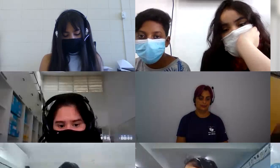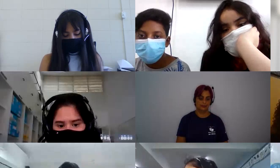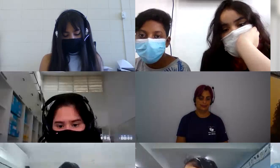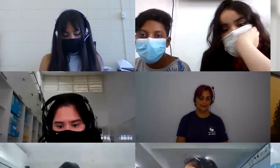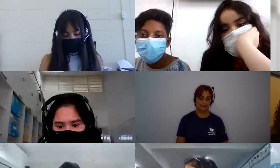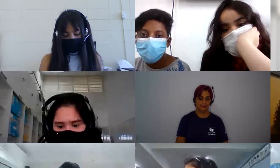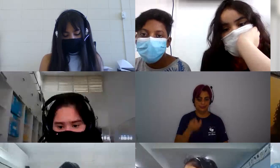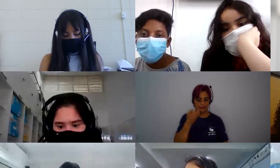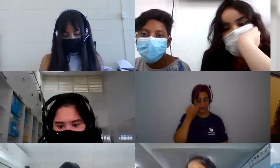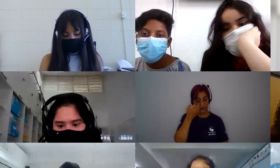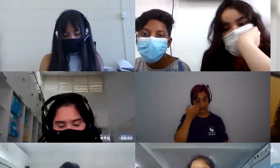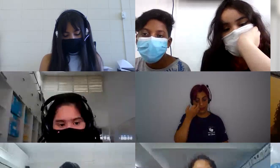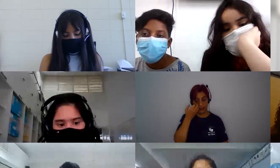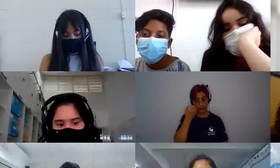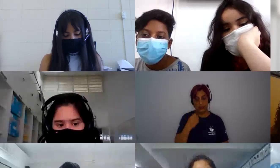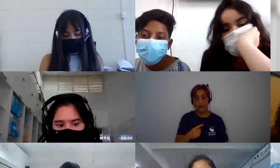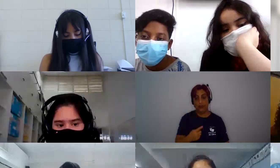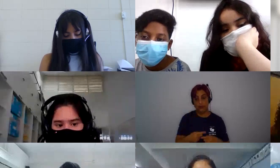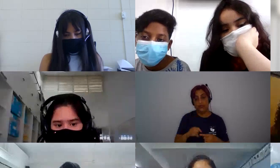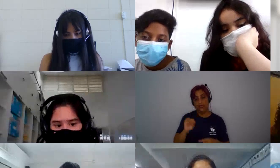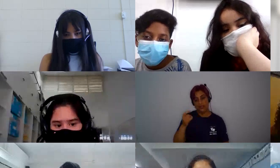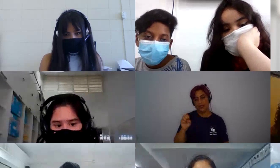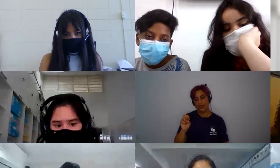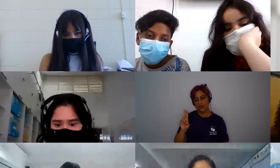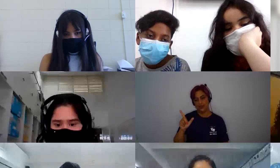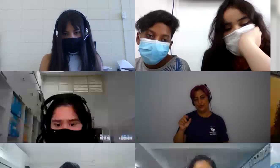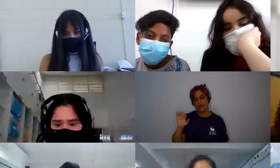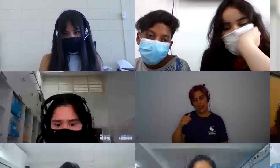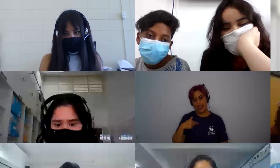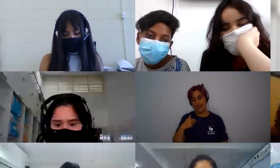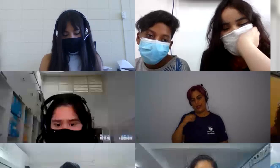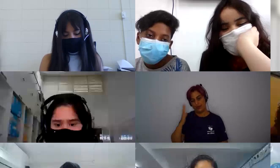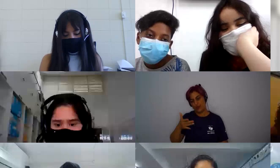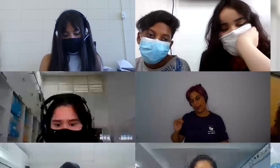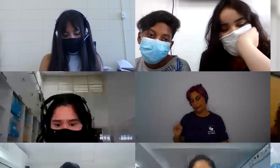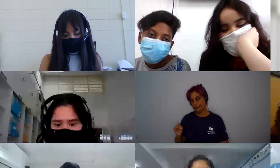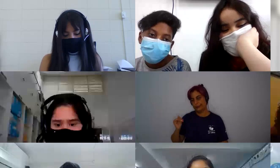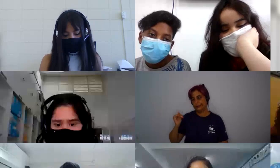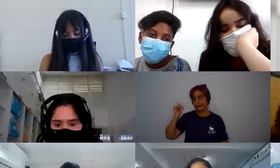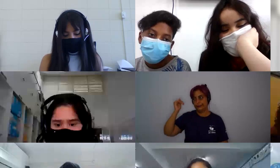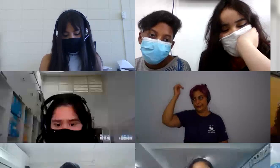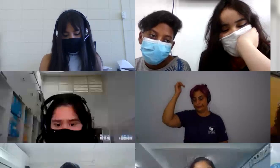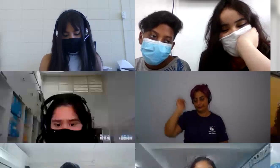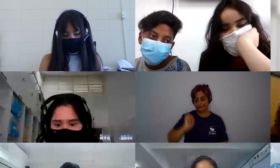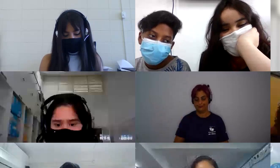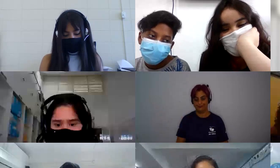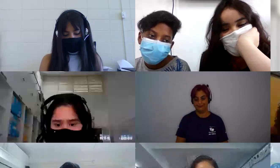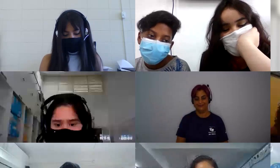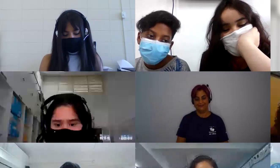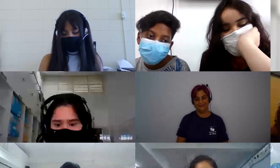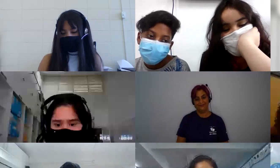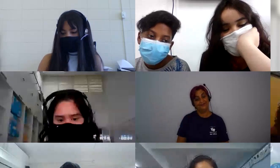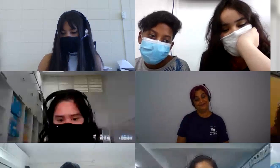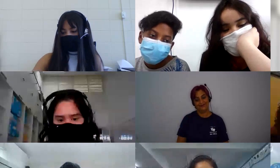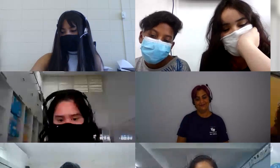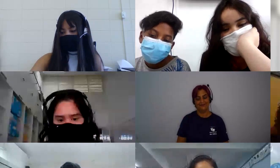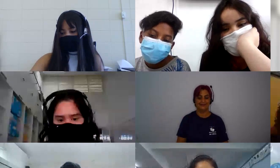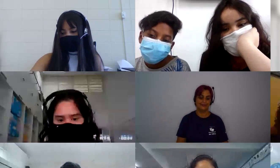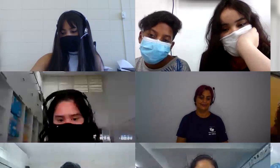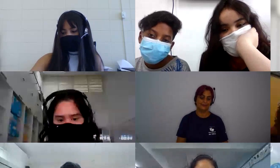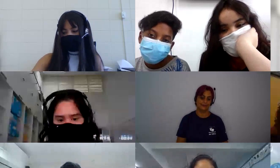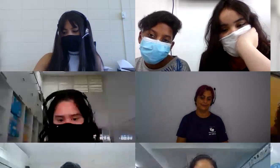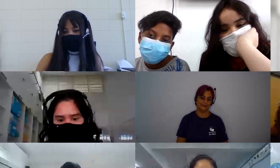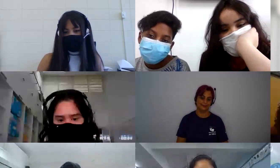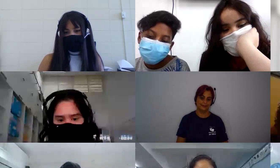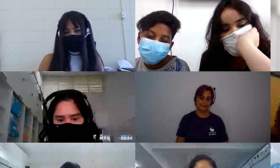Até porque, Julinha, eu já passei da adolescência há um tempinho, né, Julinha? Você percebe que eu já passei um pouco, né? Eu vou ser só um